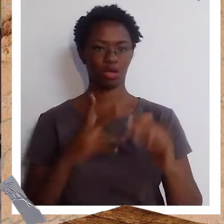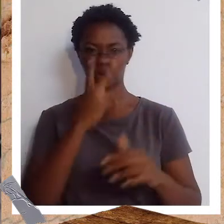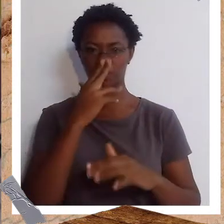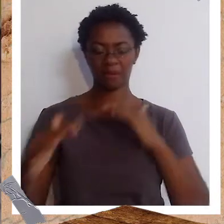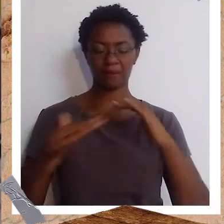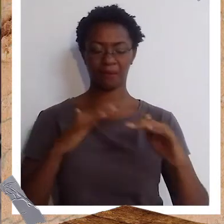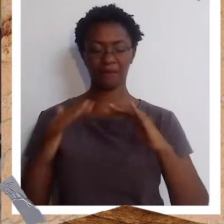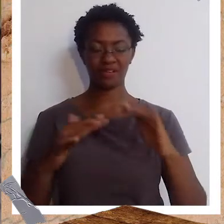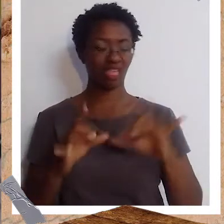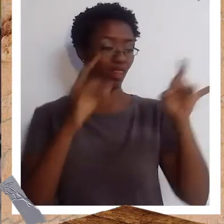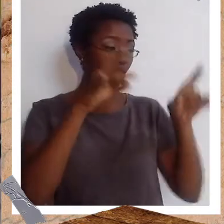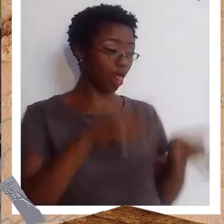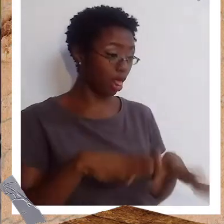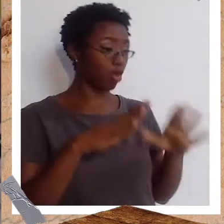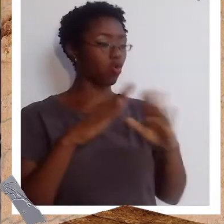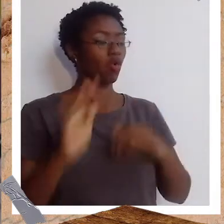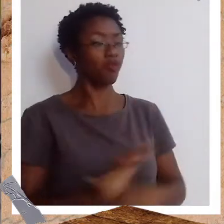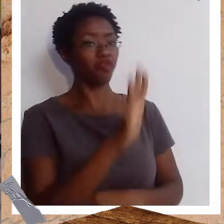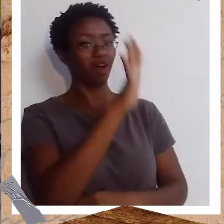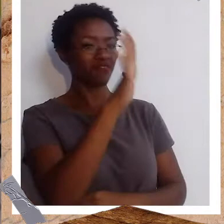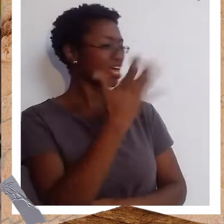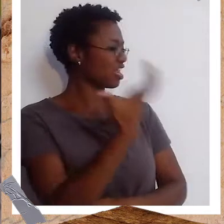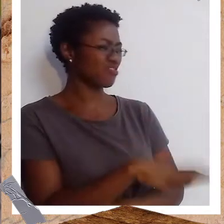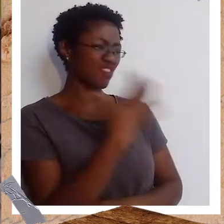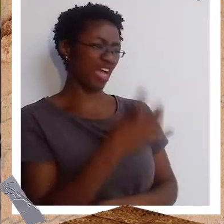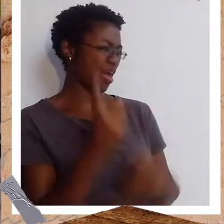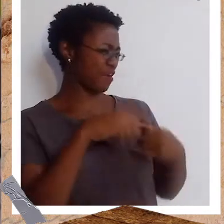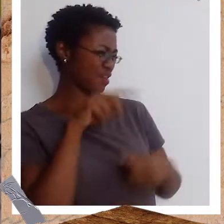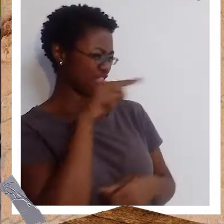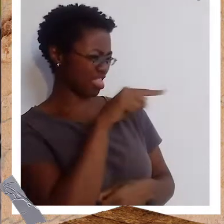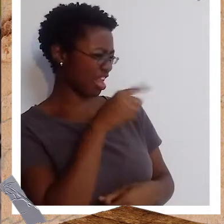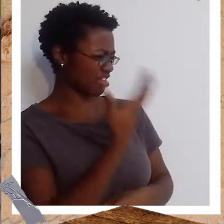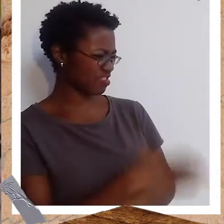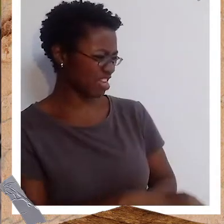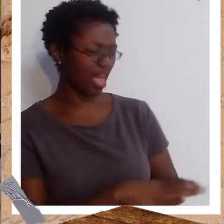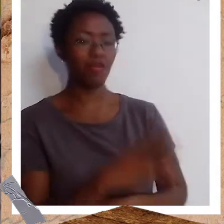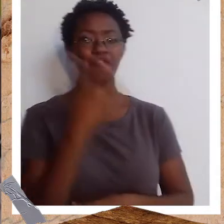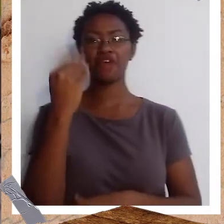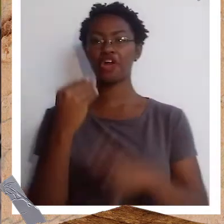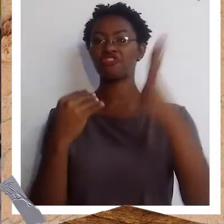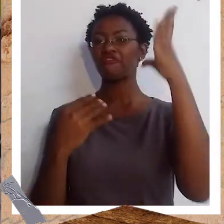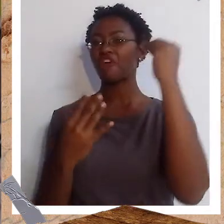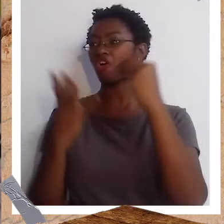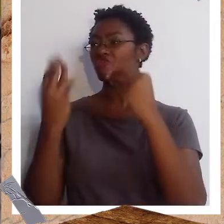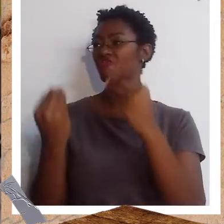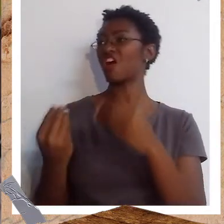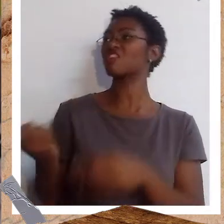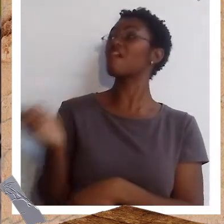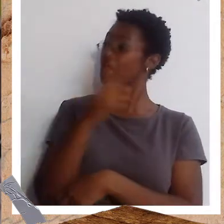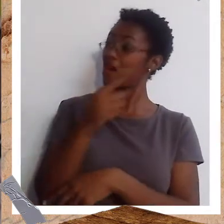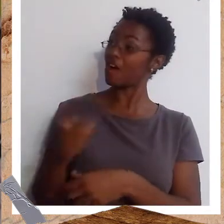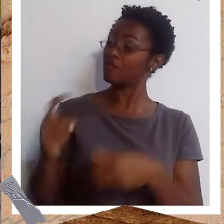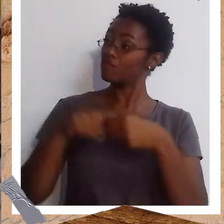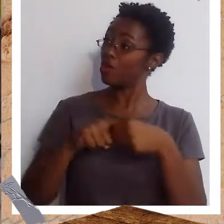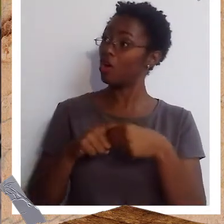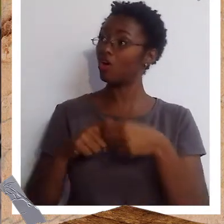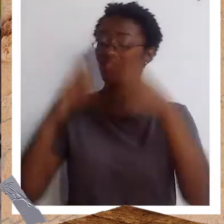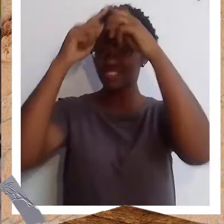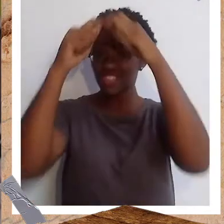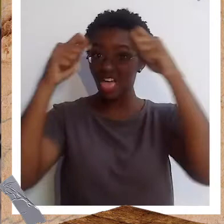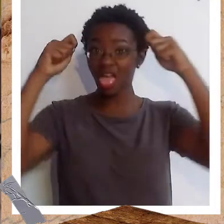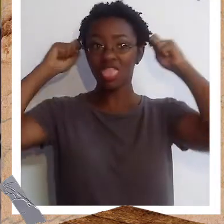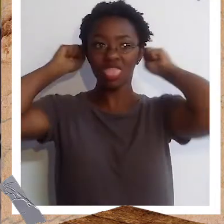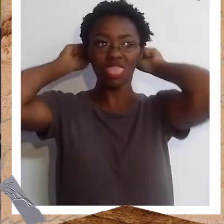moveu, saiu da favela, não queria mais voltar, os fotógrafos pediam para ela voltar, colocou o lenço na cabeça